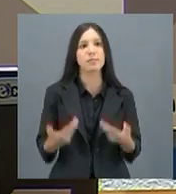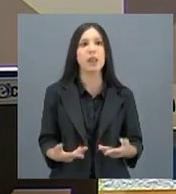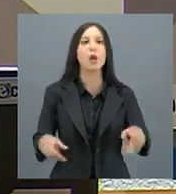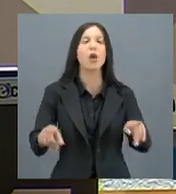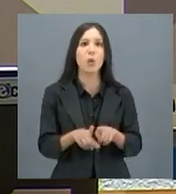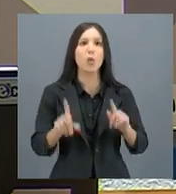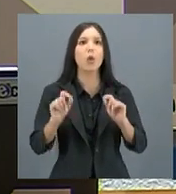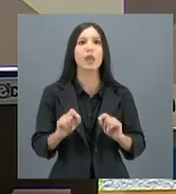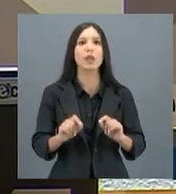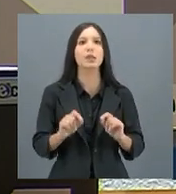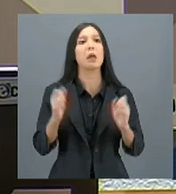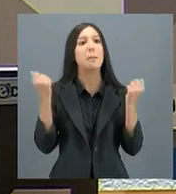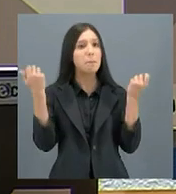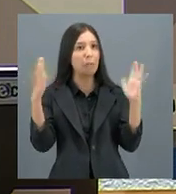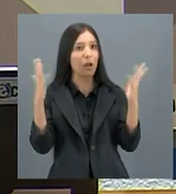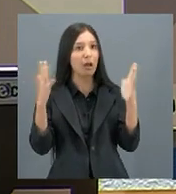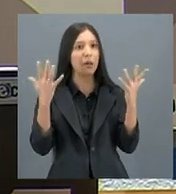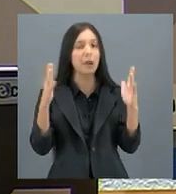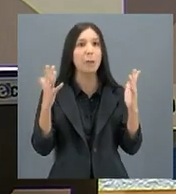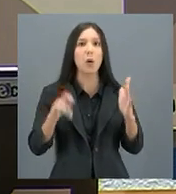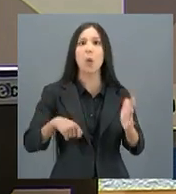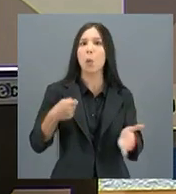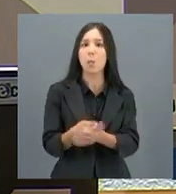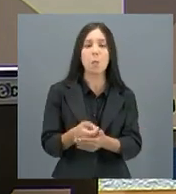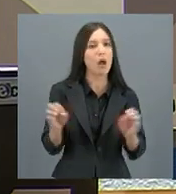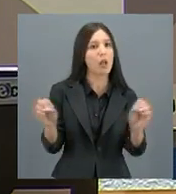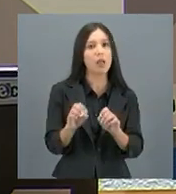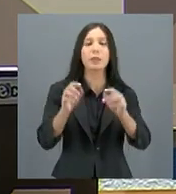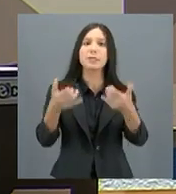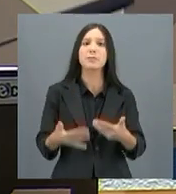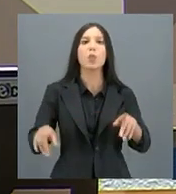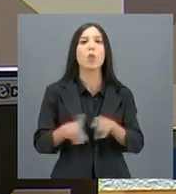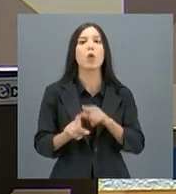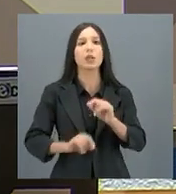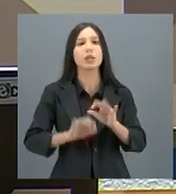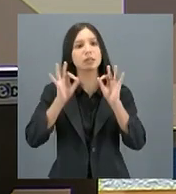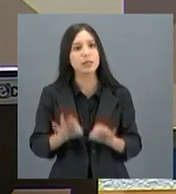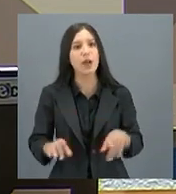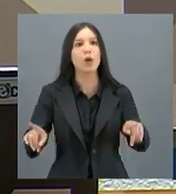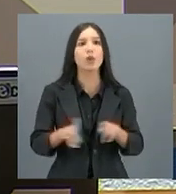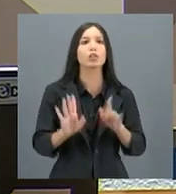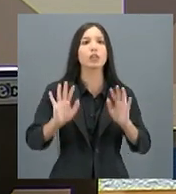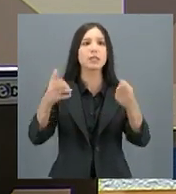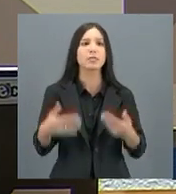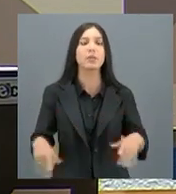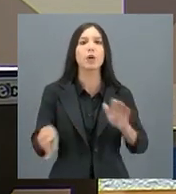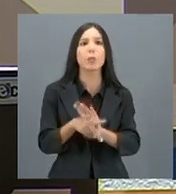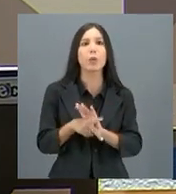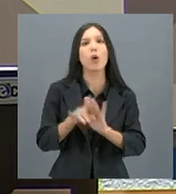Fazenda que me parabenizou por ter determinado que não pagasse ninguém e disse que o procedimento correto era aquele que já havia sido tomado, que